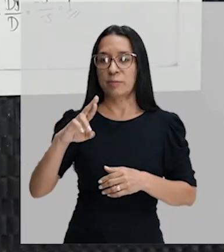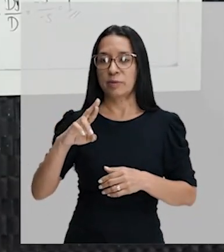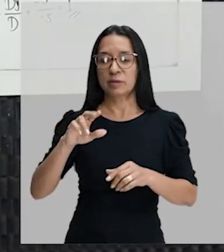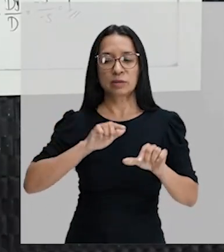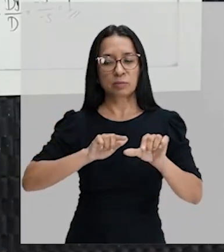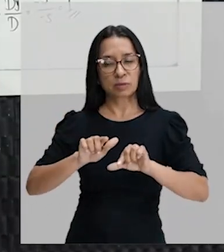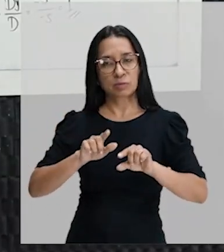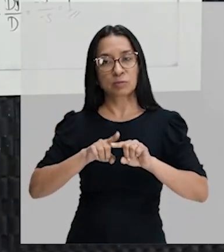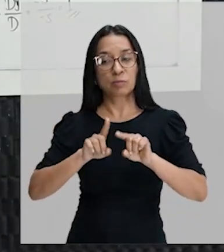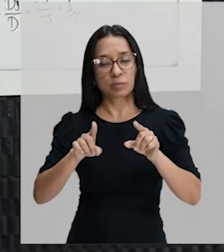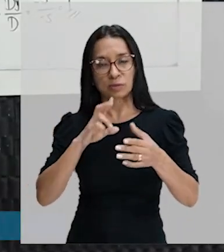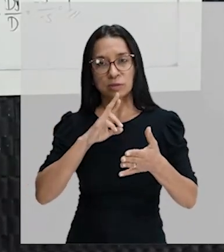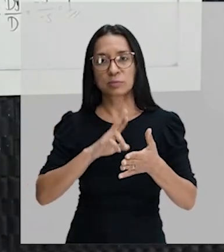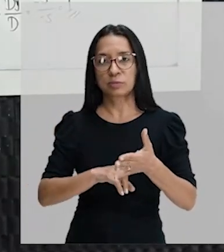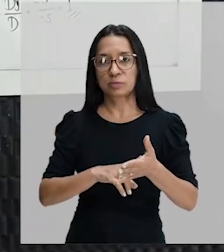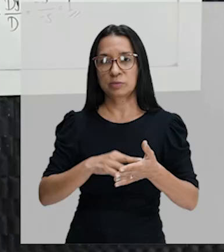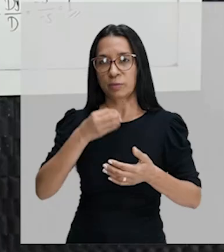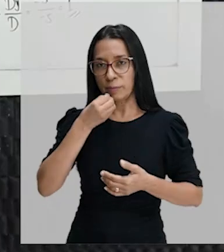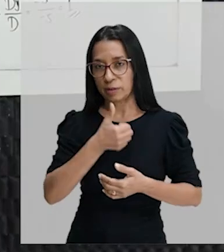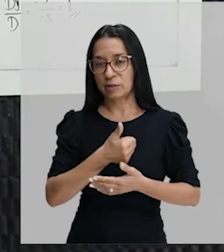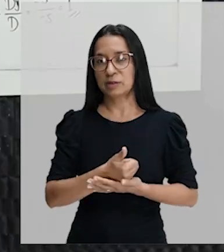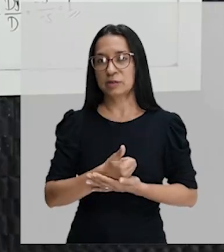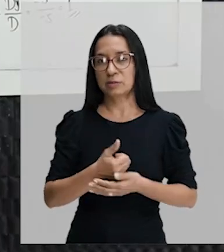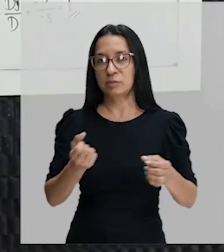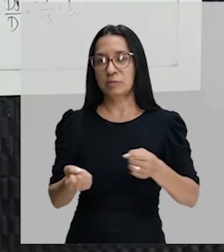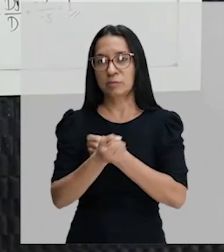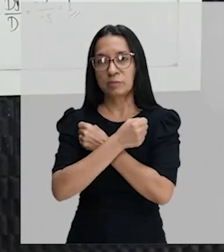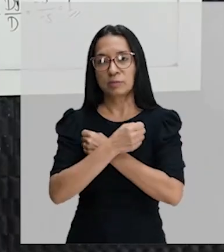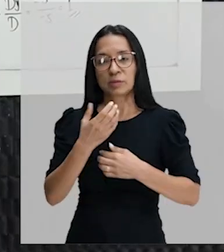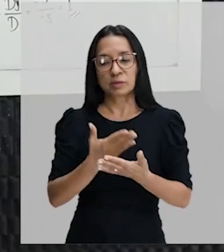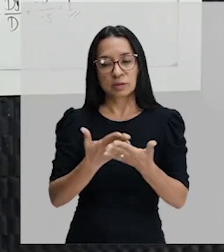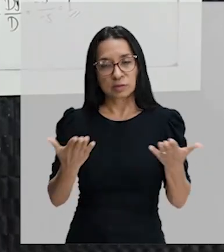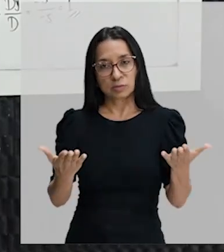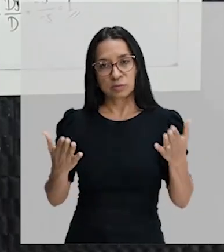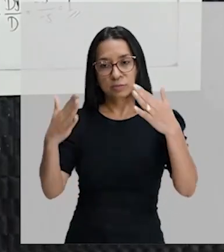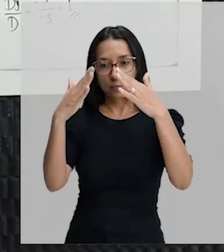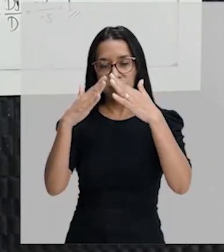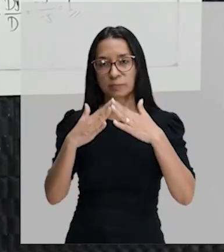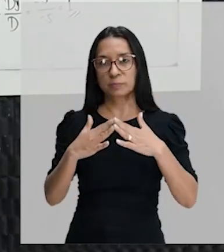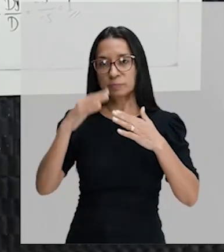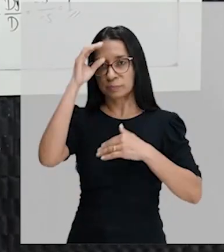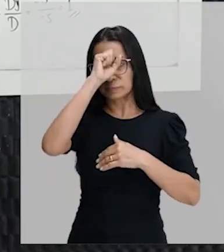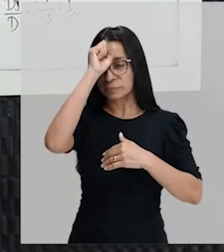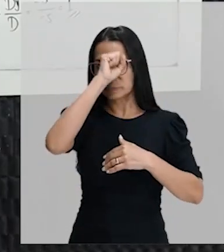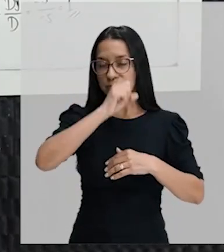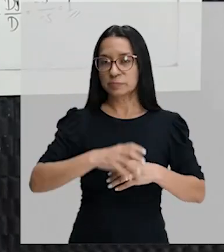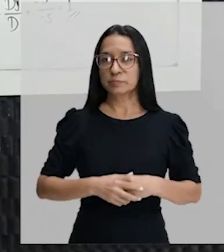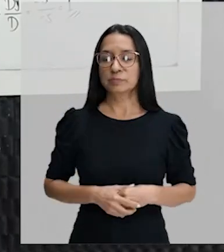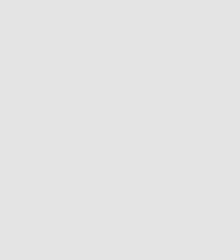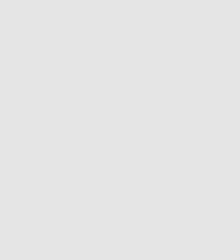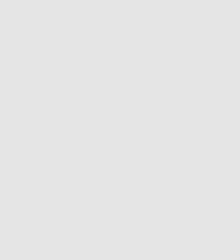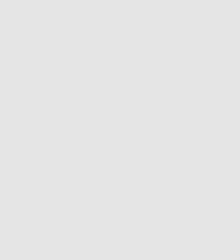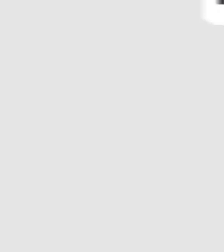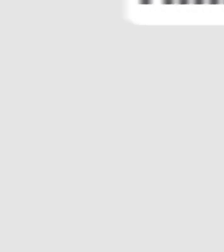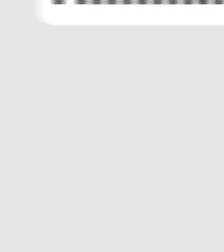que resolve. Beleza? Então, um abraço a todos. Já sabe, hashtag fica em casa aprendendo.